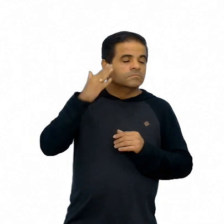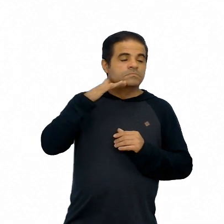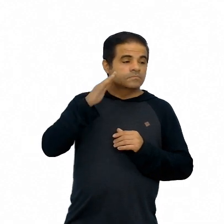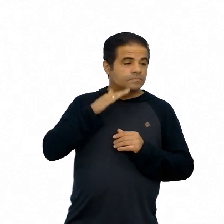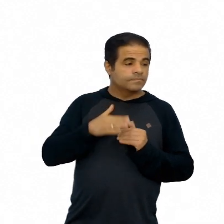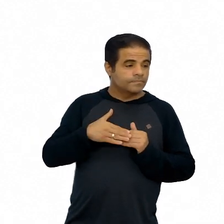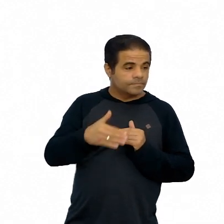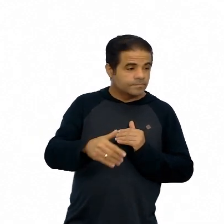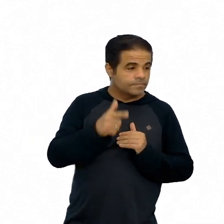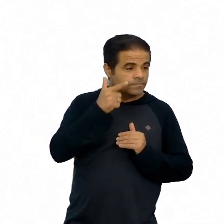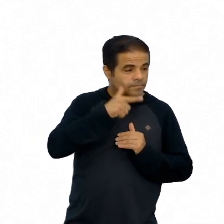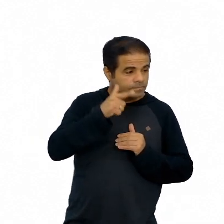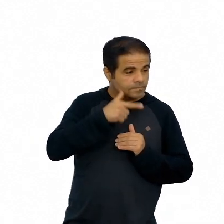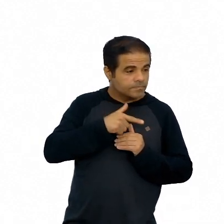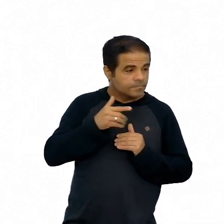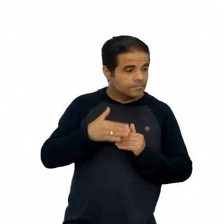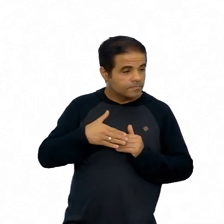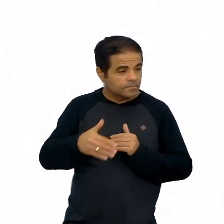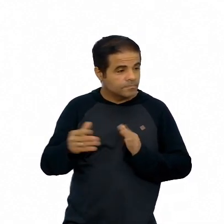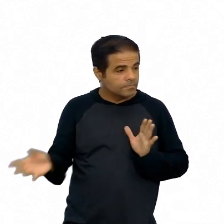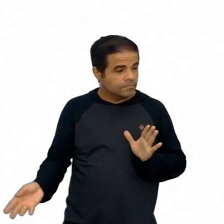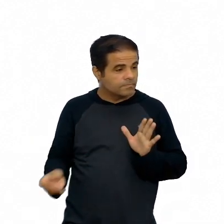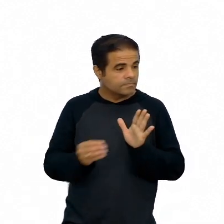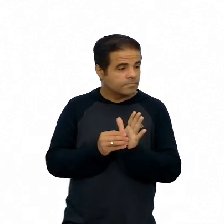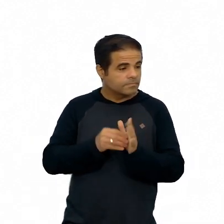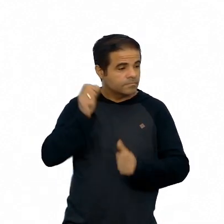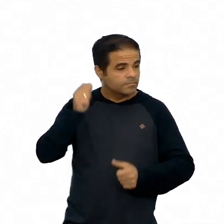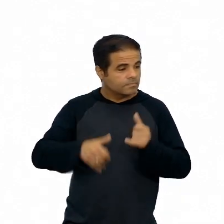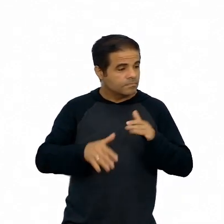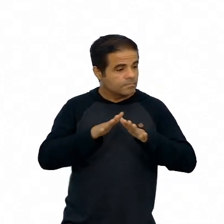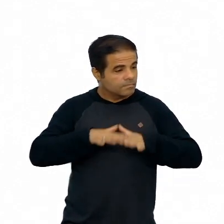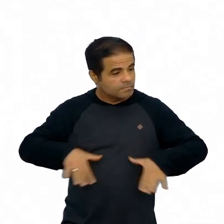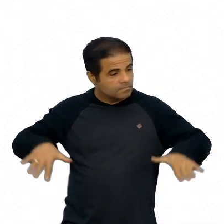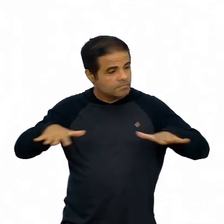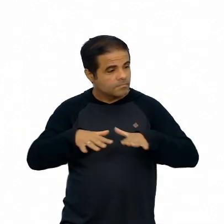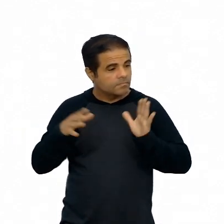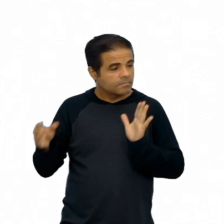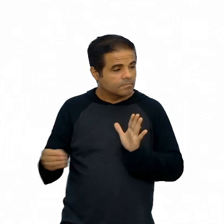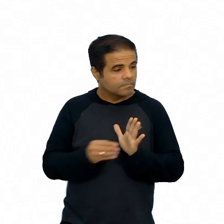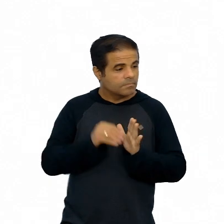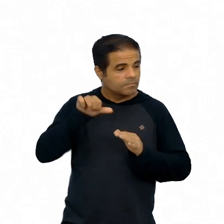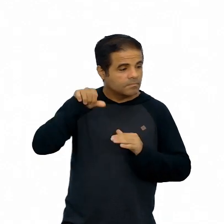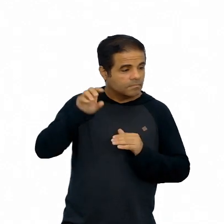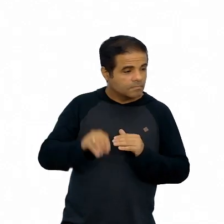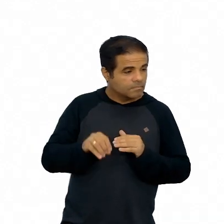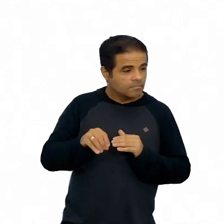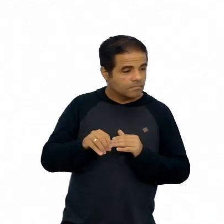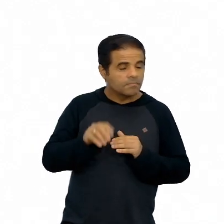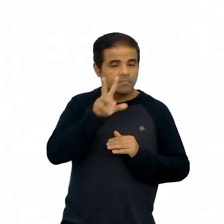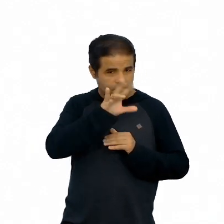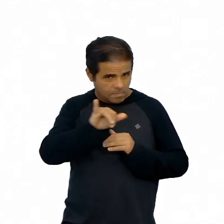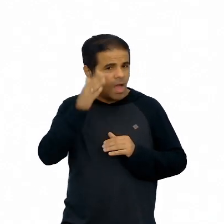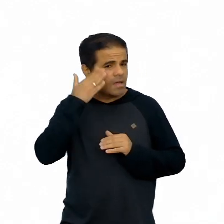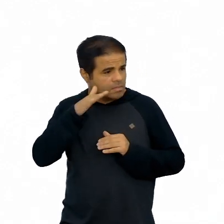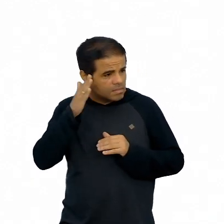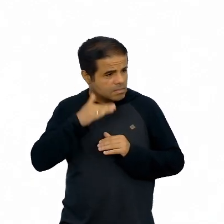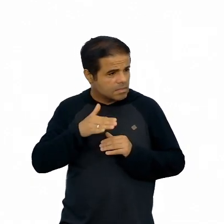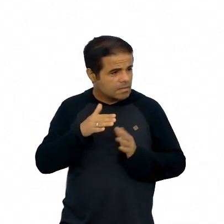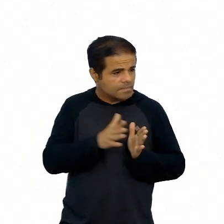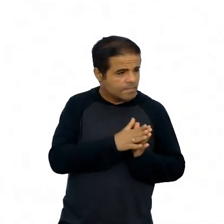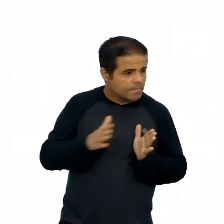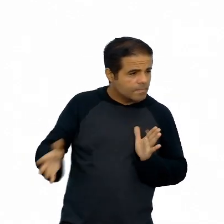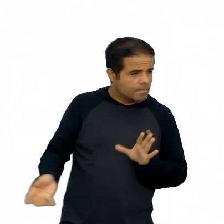entender. Será que ele entende quando ele vê esse cantinho aqui para nós, ó, que é 90 graus? Será que ele vai entender que isso